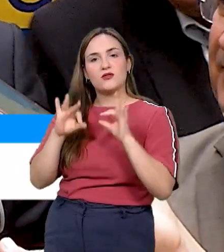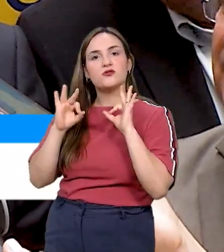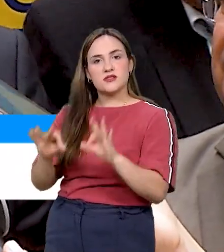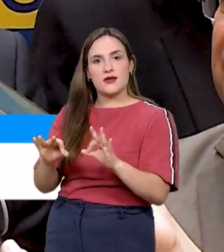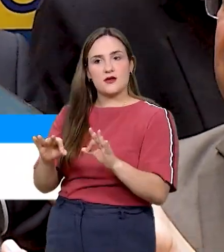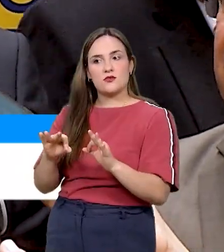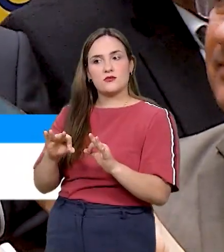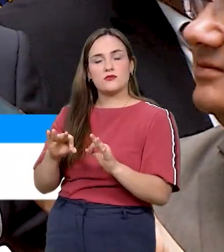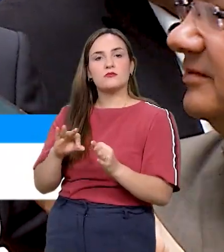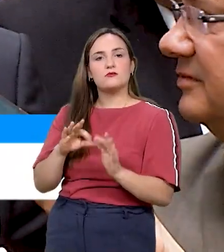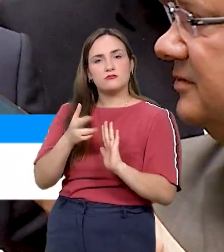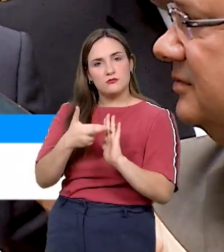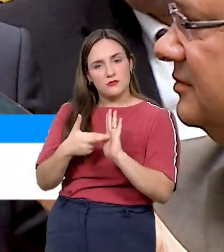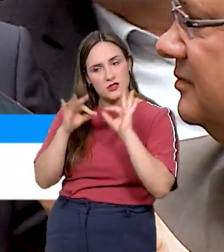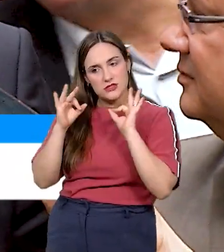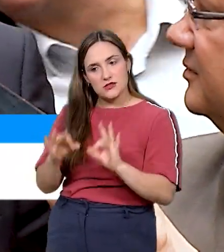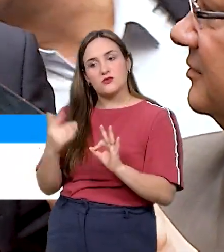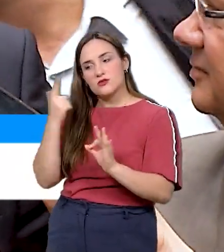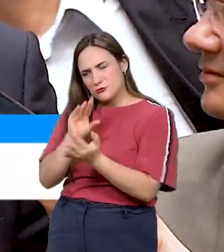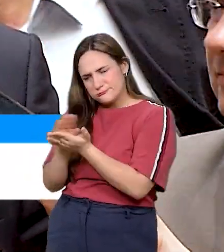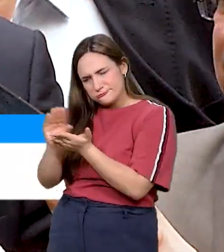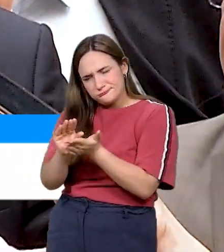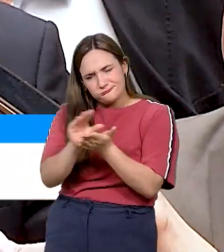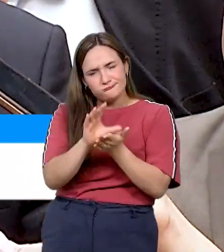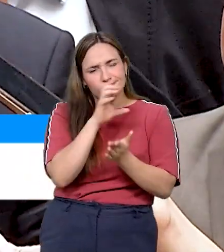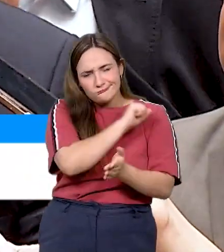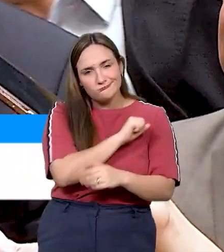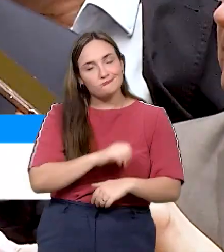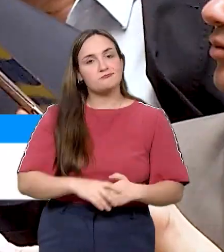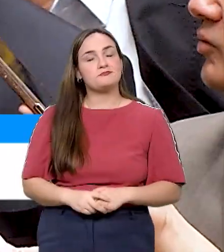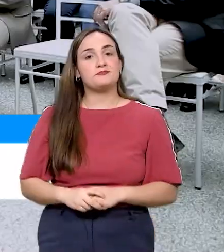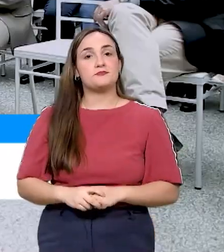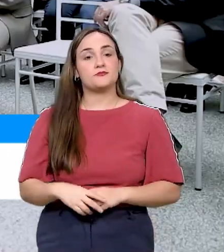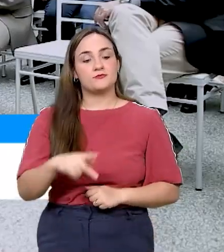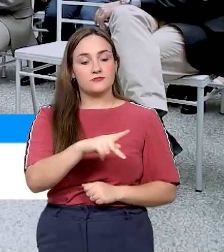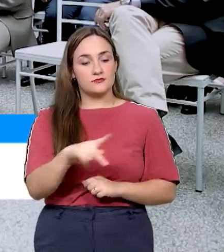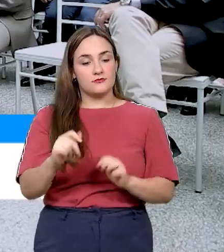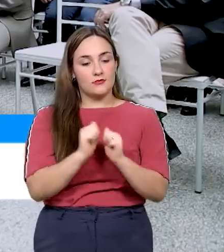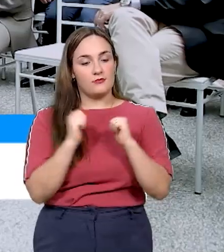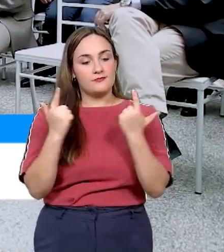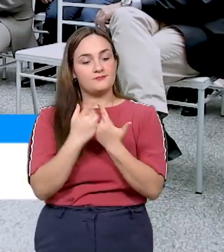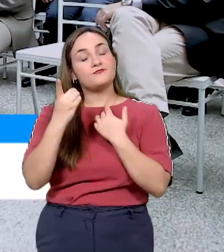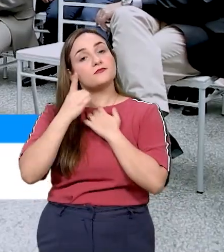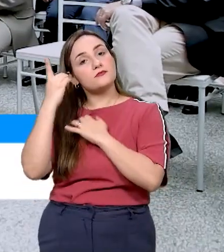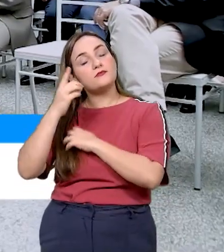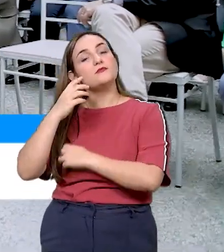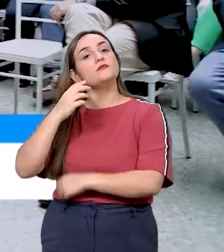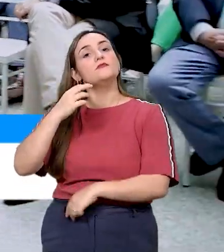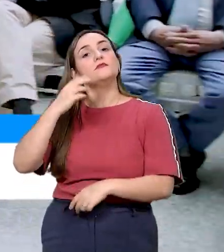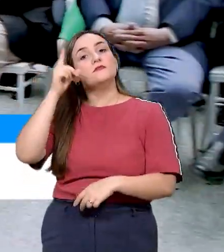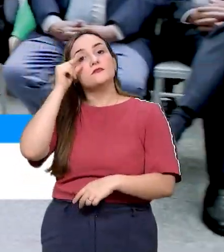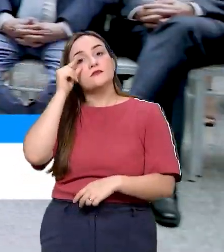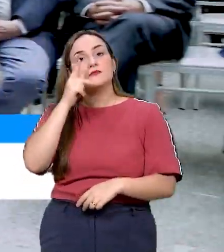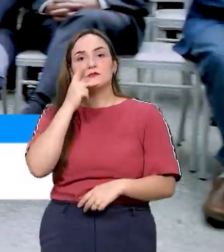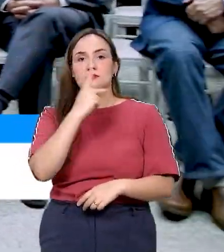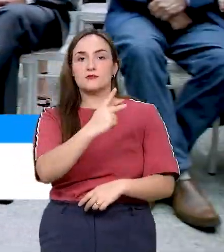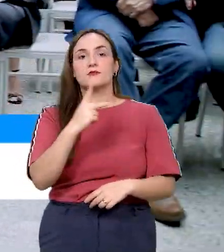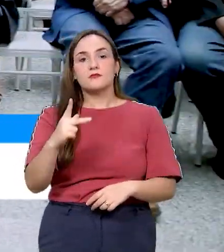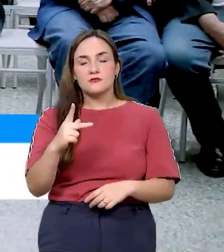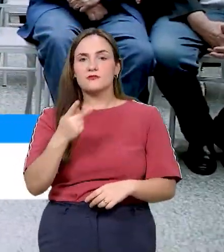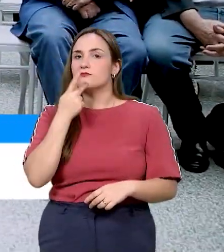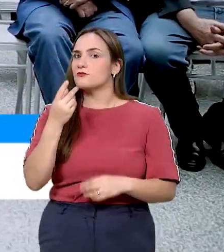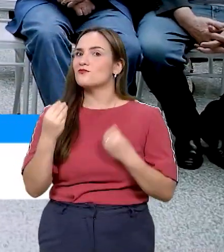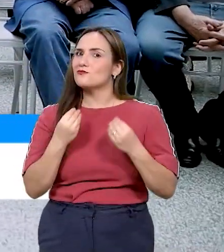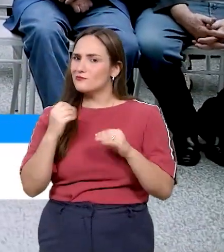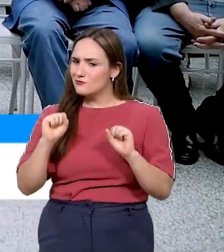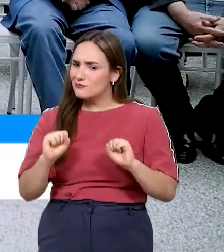serão liberadas para que a gente tenha esse recurso no destino o mais rápido possível. O presidente da Lemes, deputado Gerson Claro, do